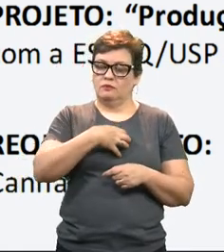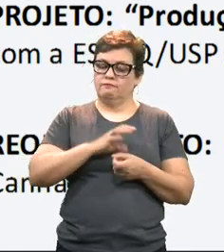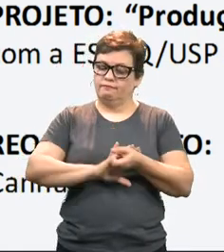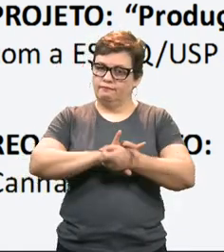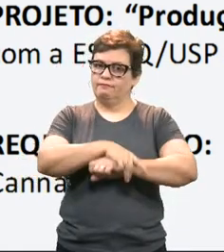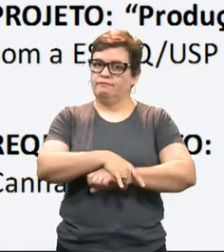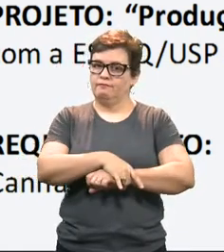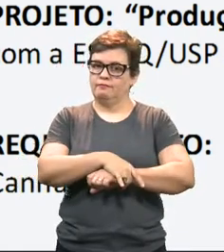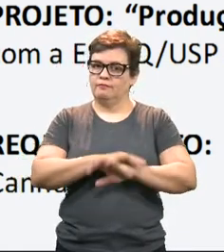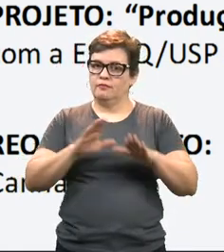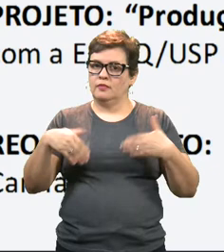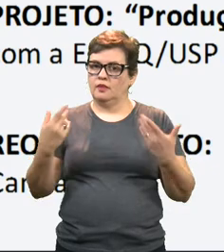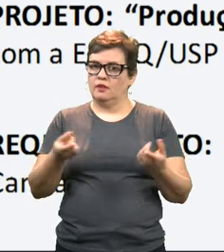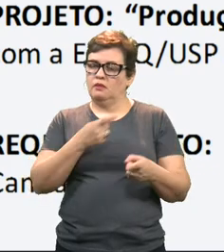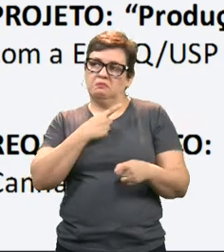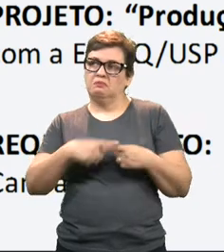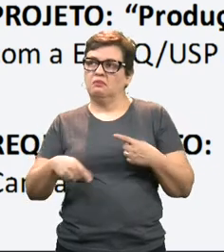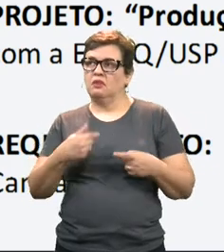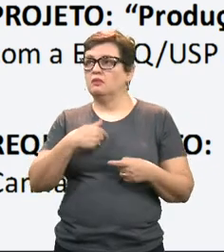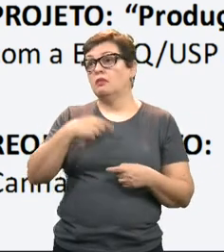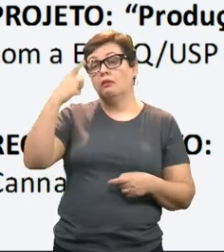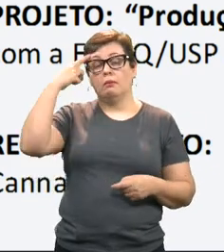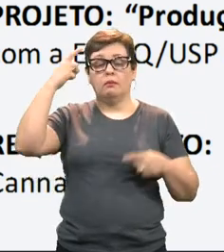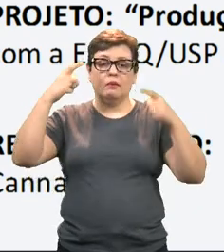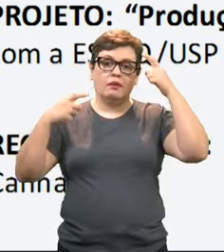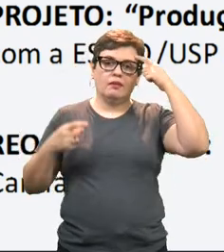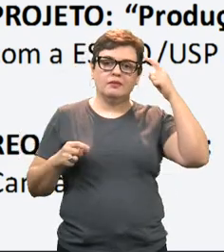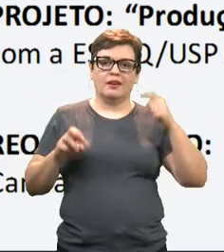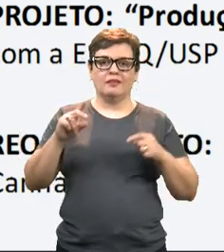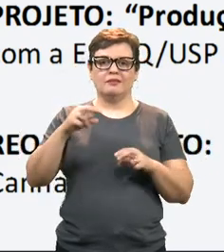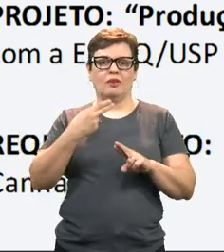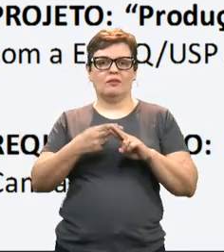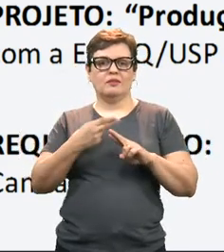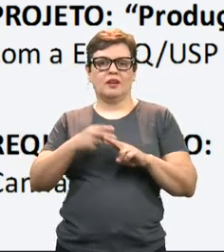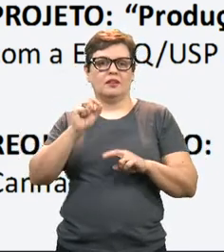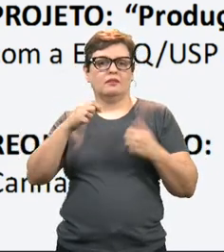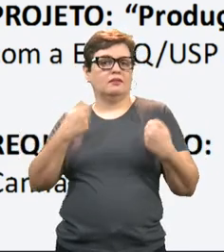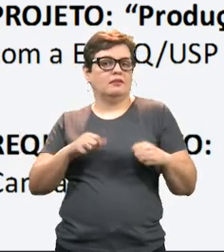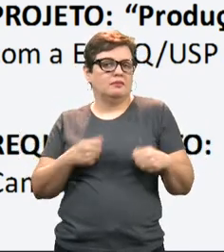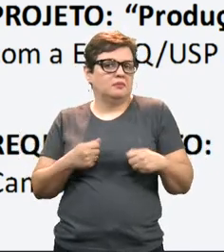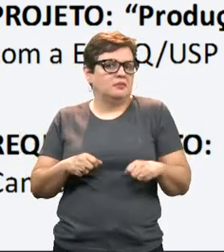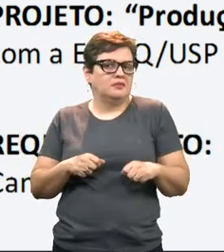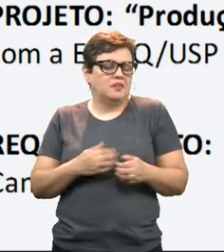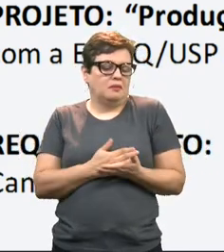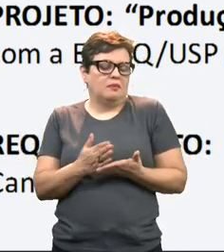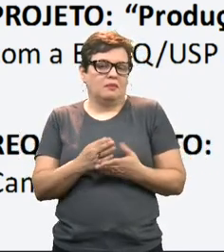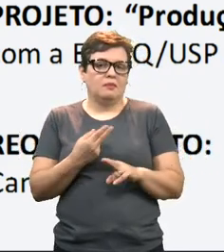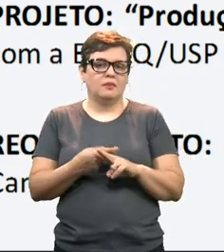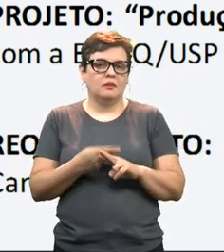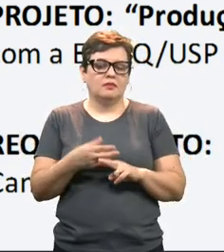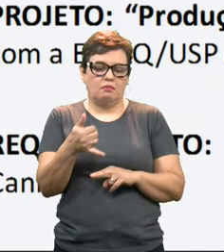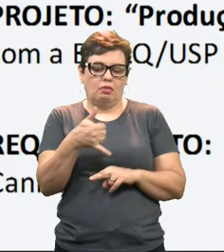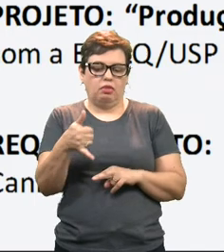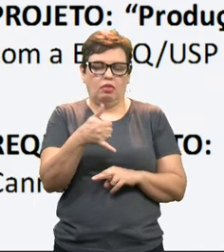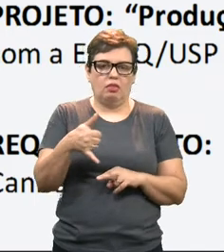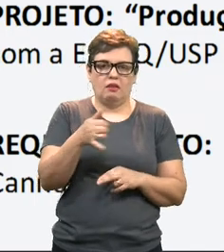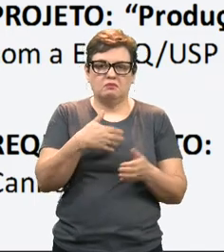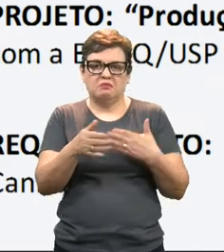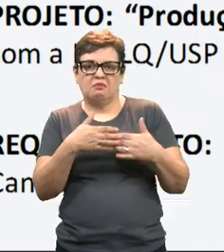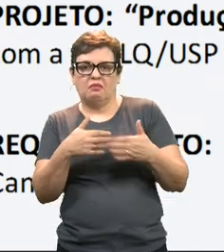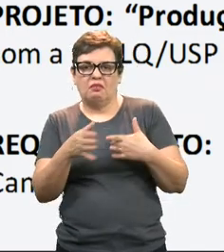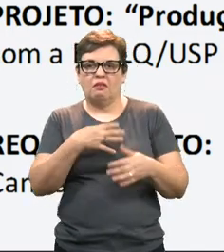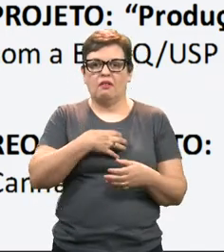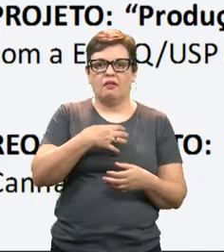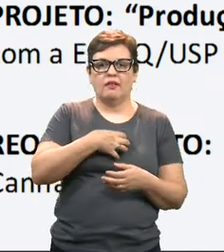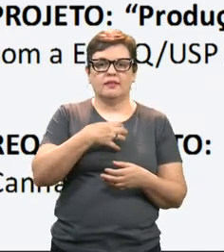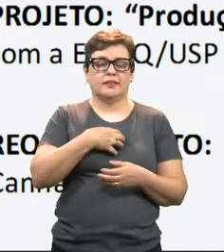segura. Então, não adianta eu achar, né, como usuário, achar que preciso e começo a usar o óleo de uma forma